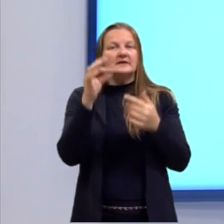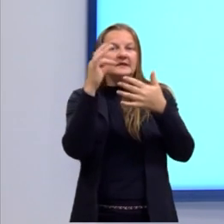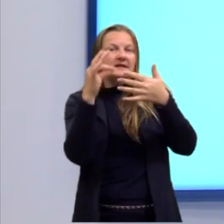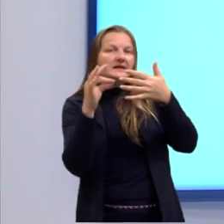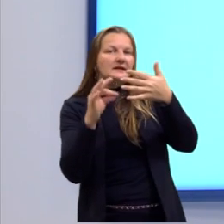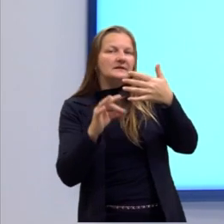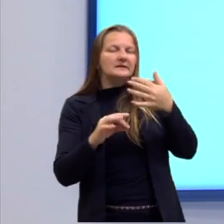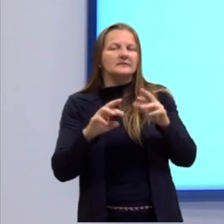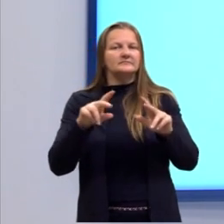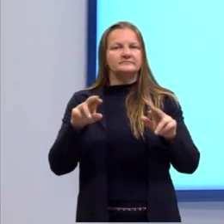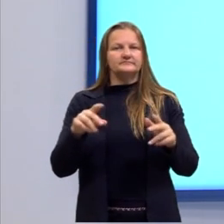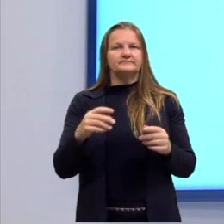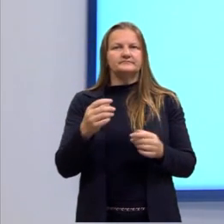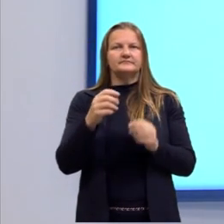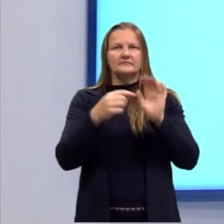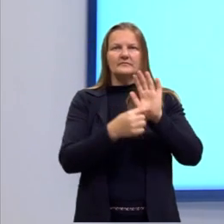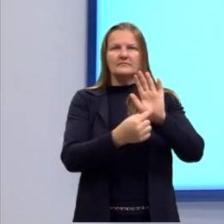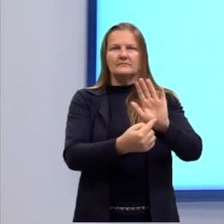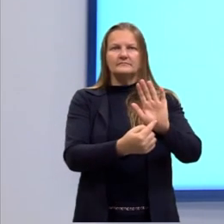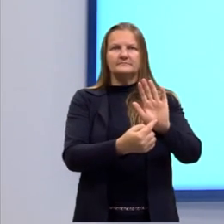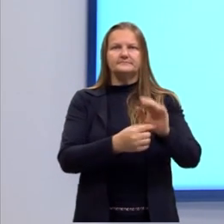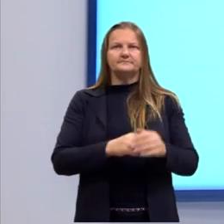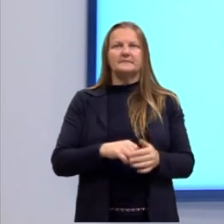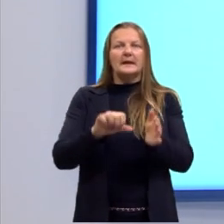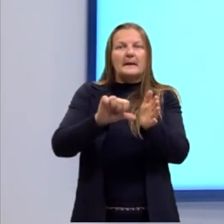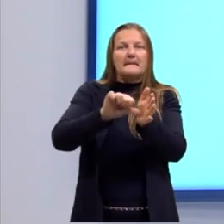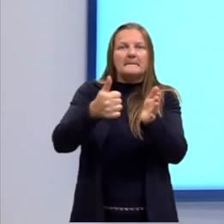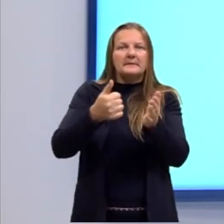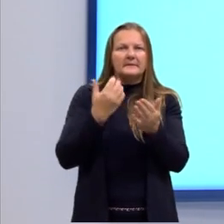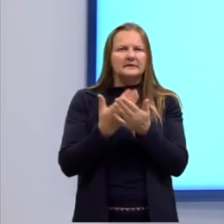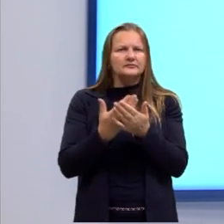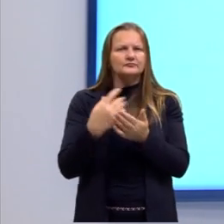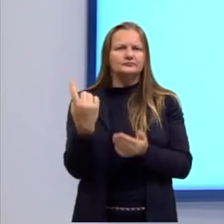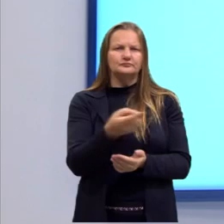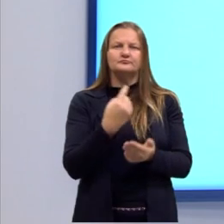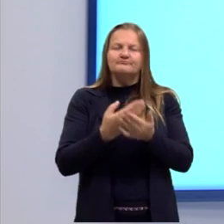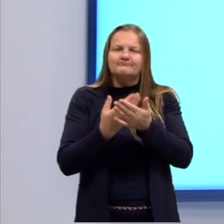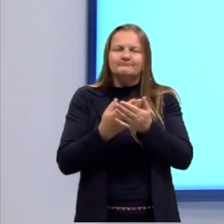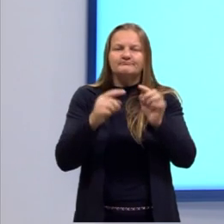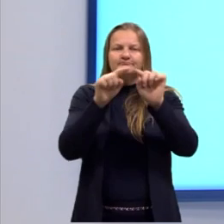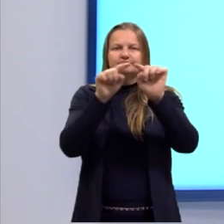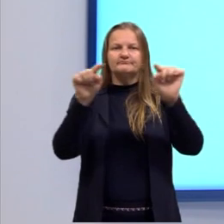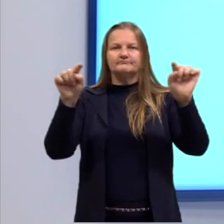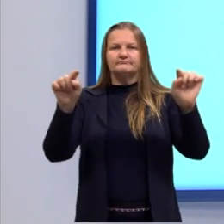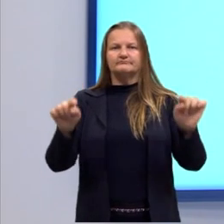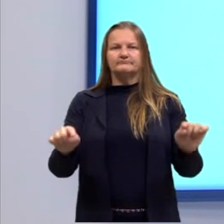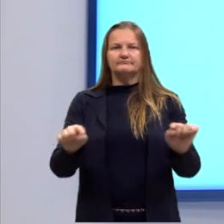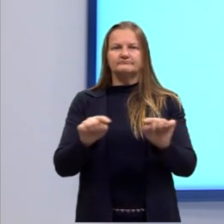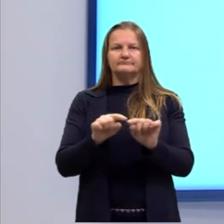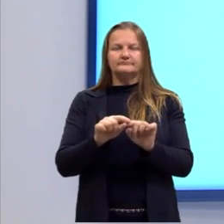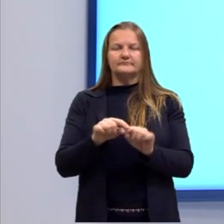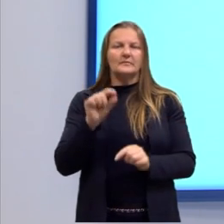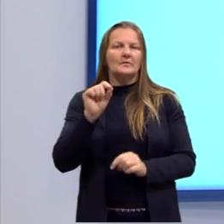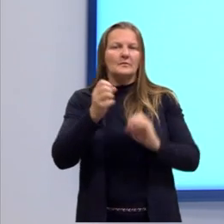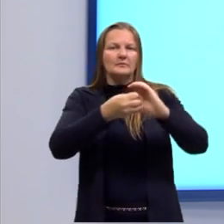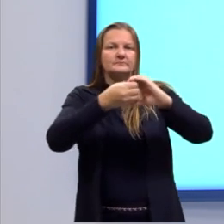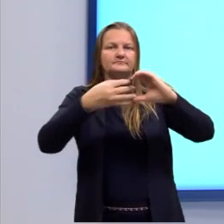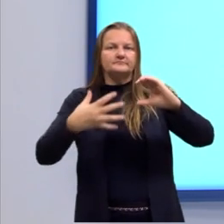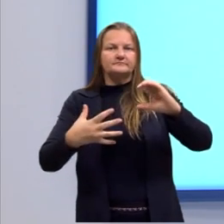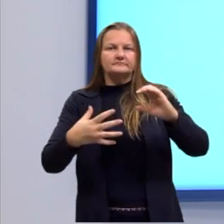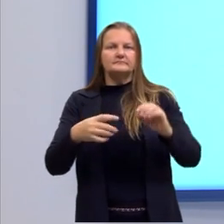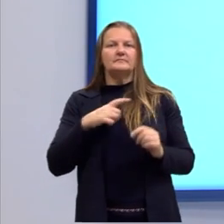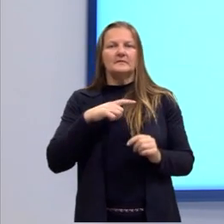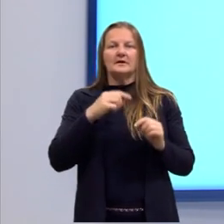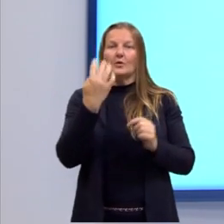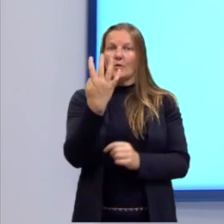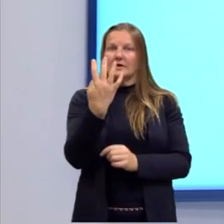essas três figuras é a primeira que nós vamos estudar é então retângulo o retângulo ele é